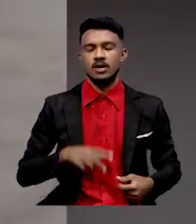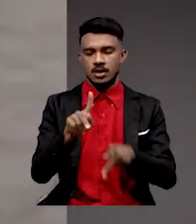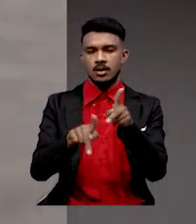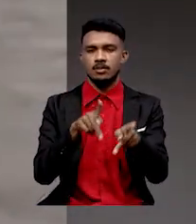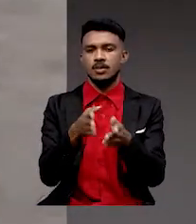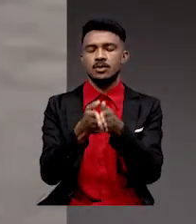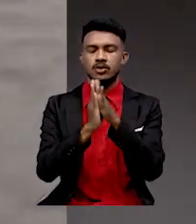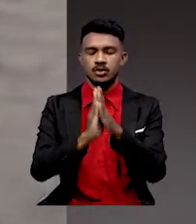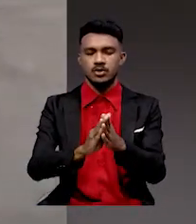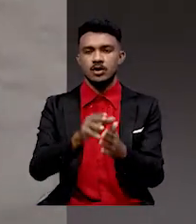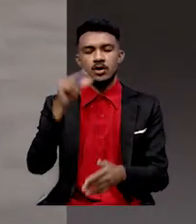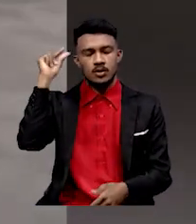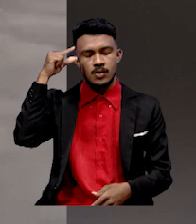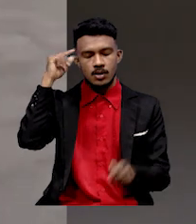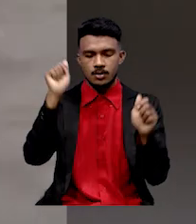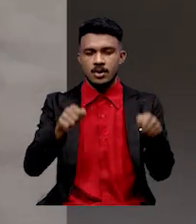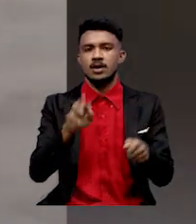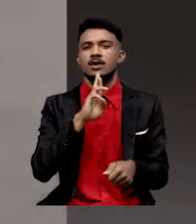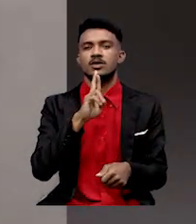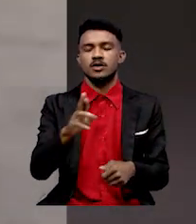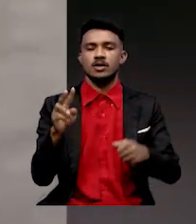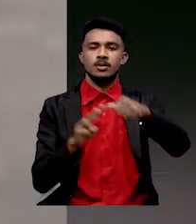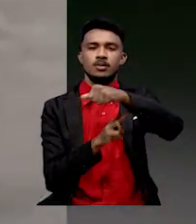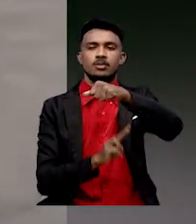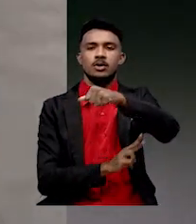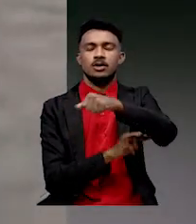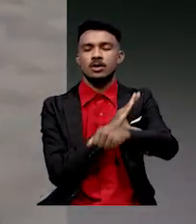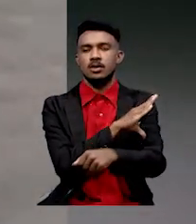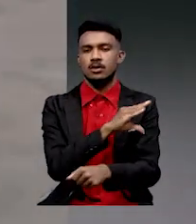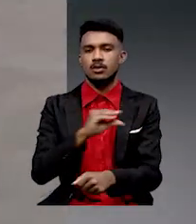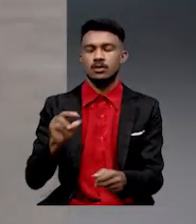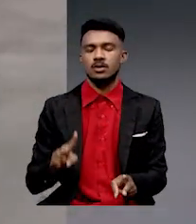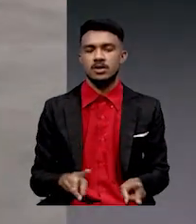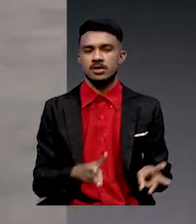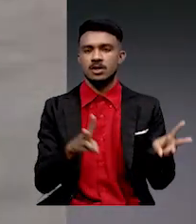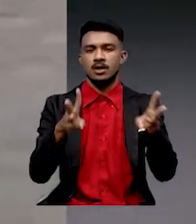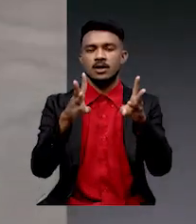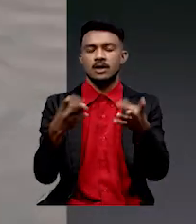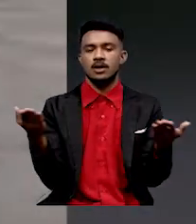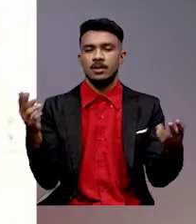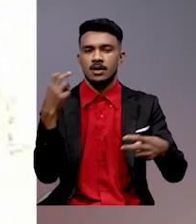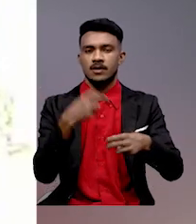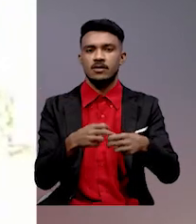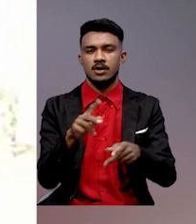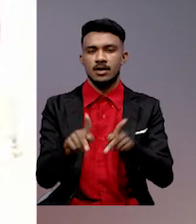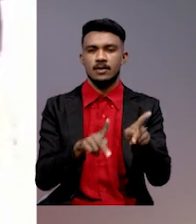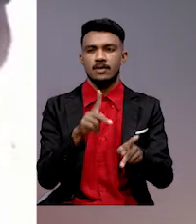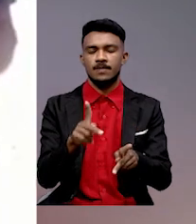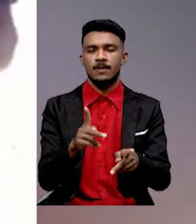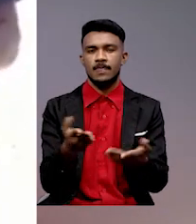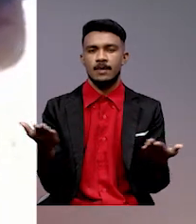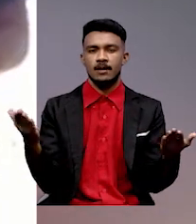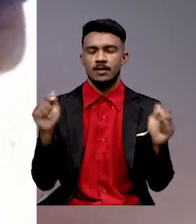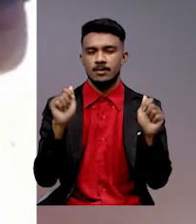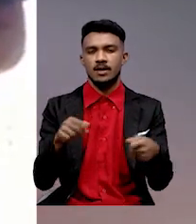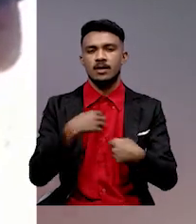governo atubele resolve ona ponte no condição estrada, nebe dificulta tebes comunidade. Nebe que bele